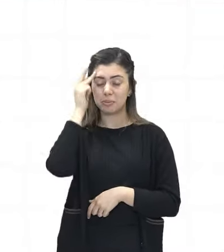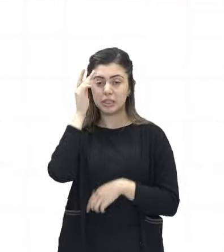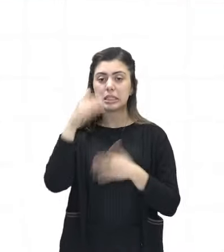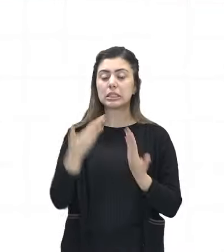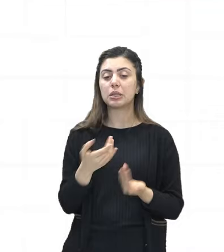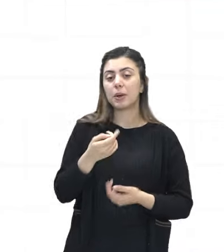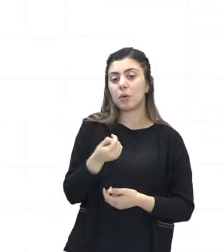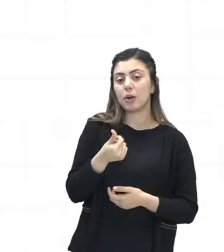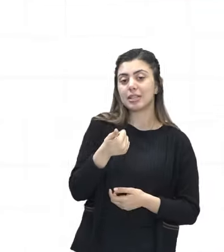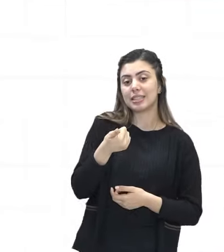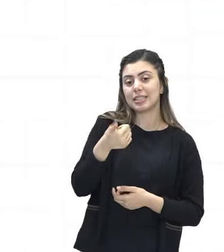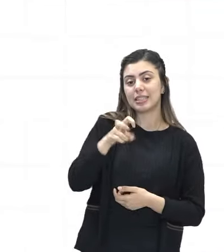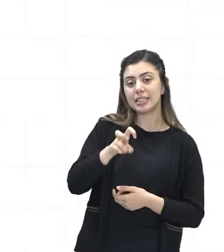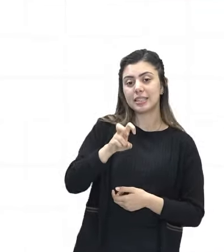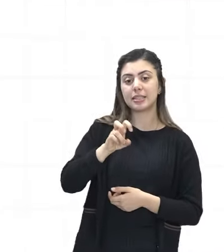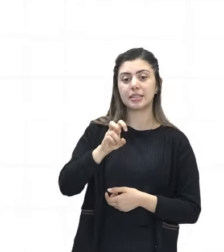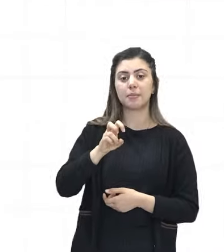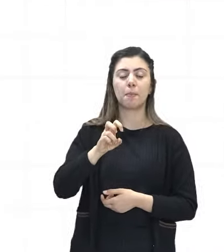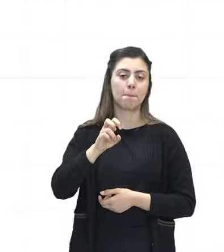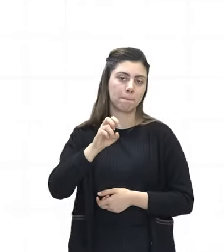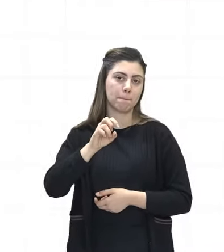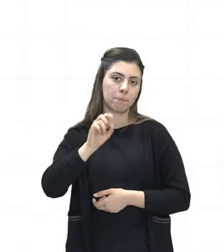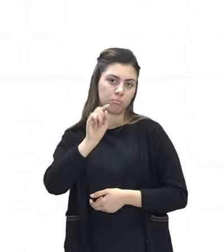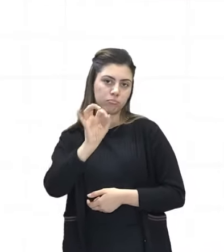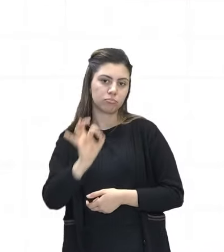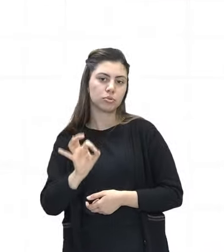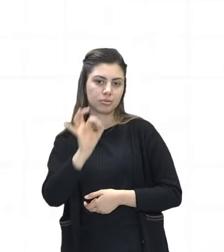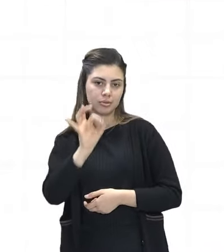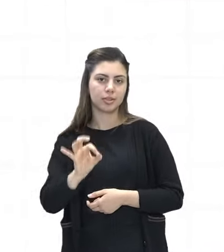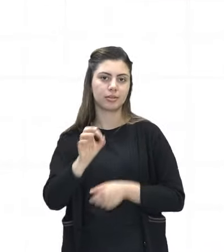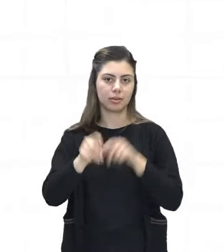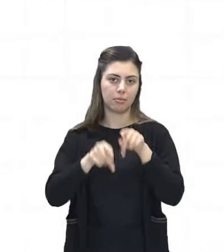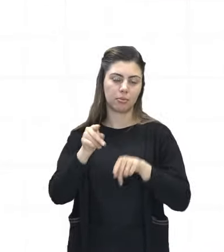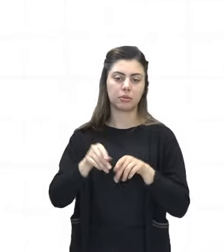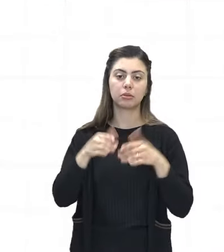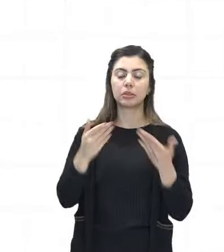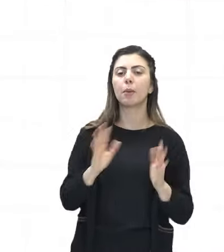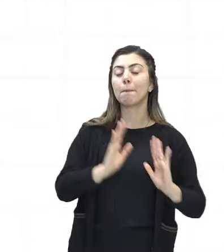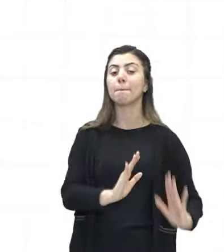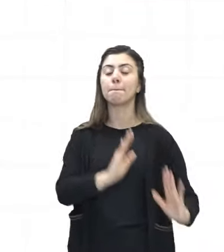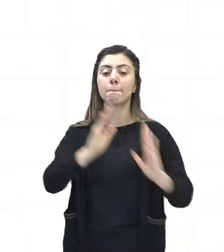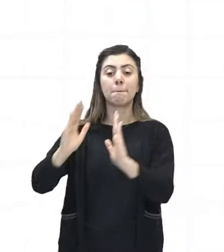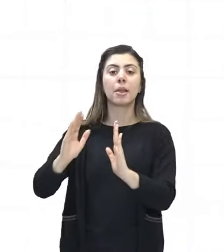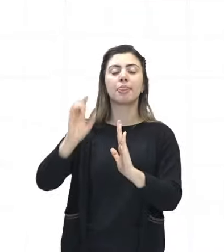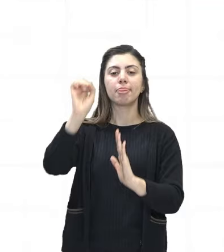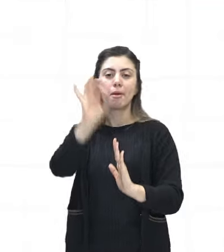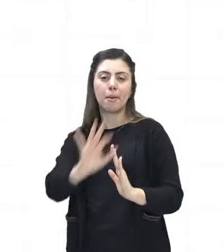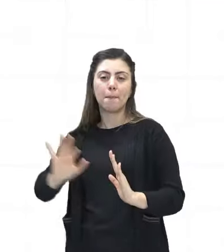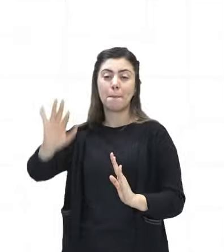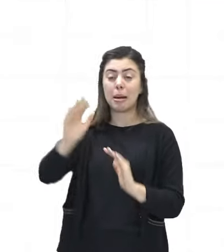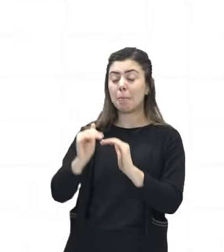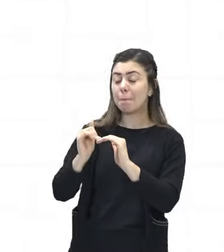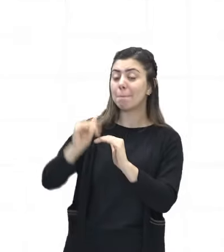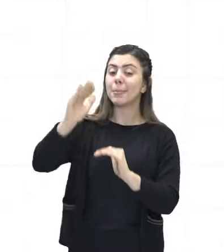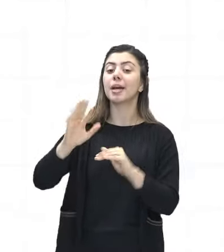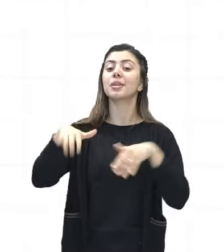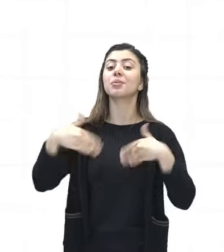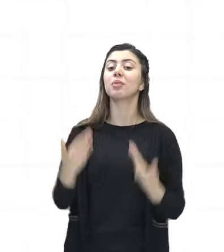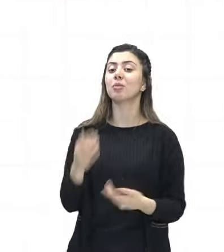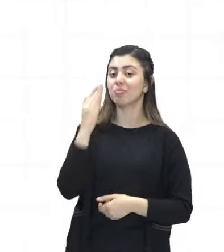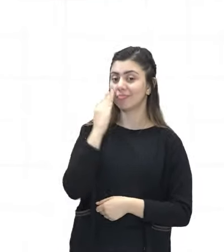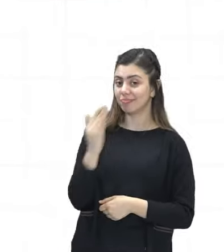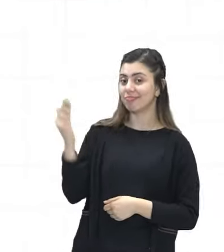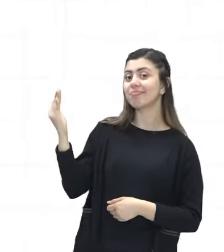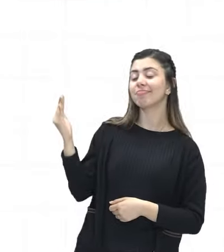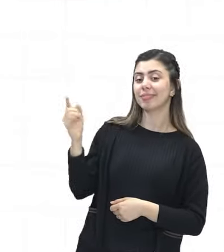15% da população mundial e a gente chega ao continente mais populoso que a gente tem que é a Ásia que tem